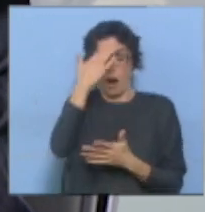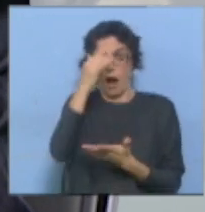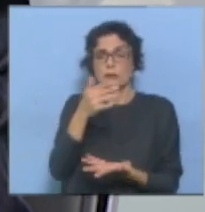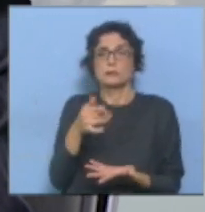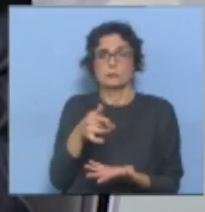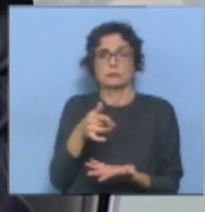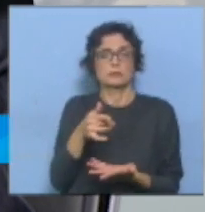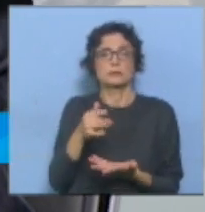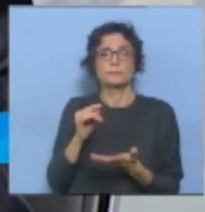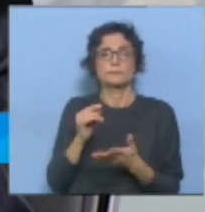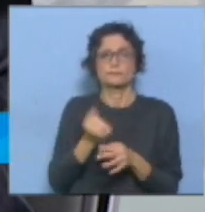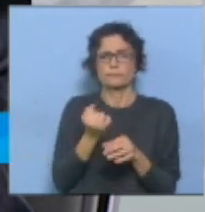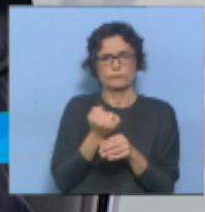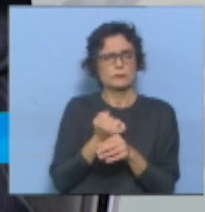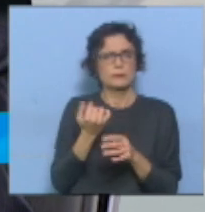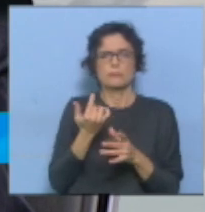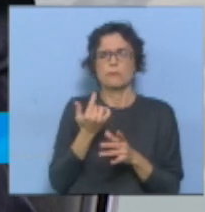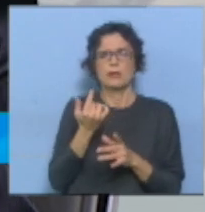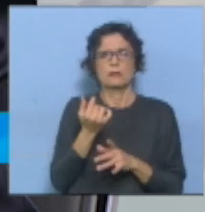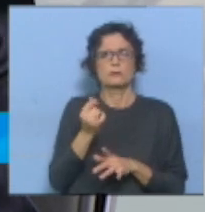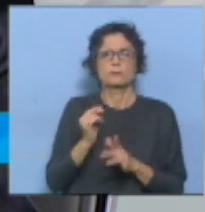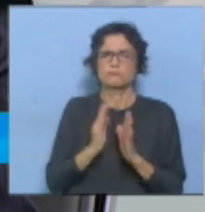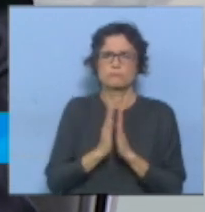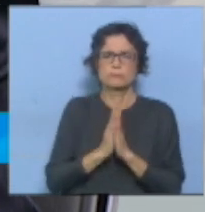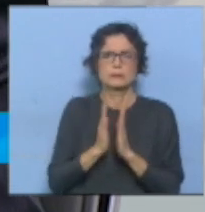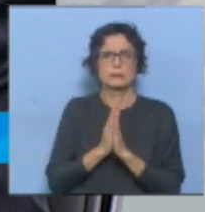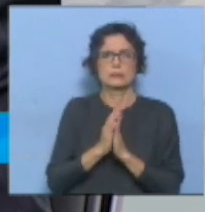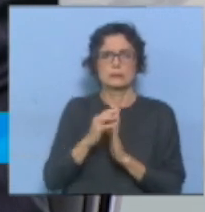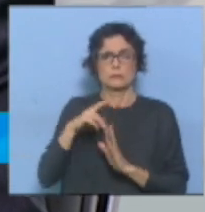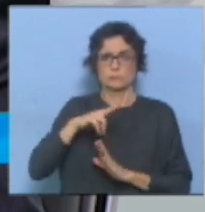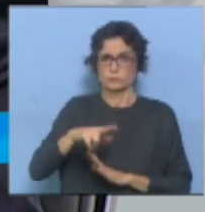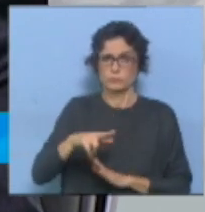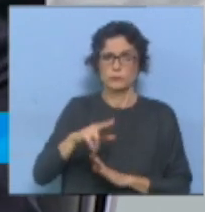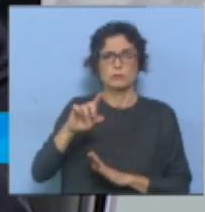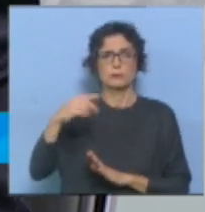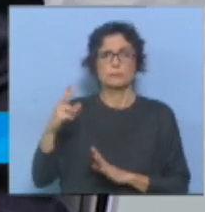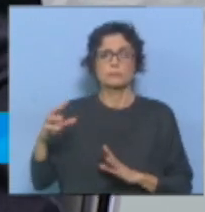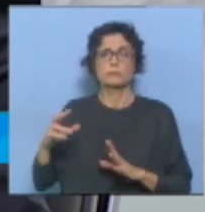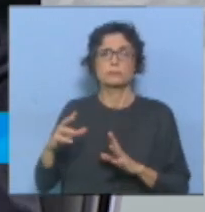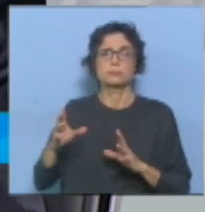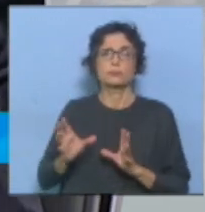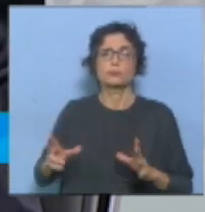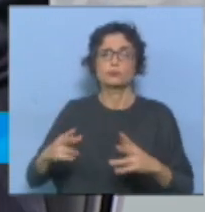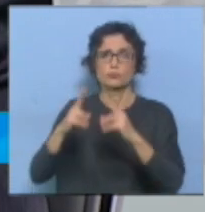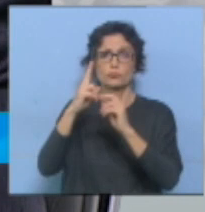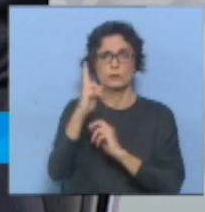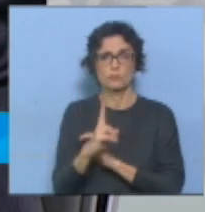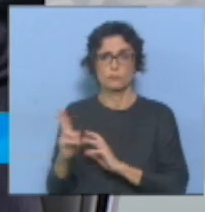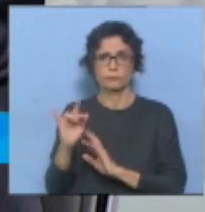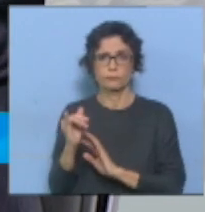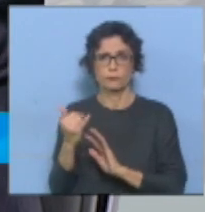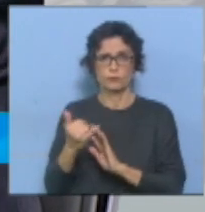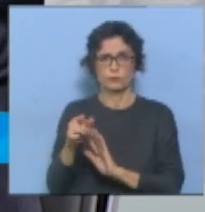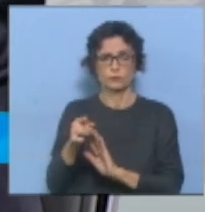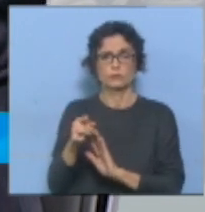Diocesanas Portuguesas, a seguir ao Concílio Vaticano II, como realização conjunta